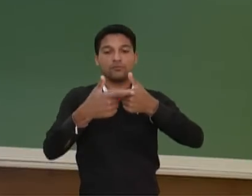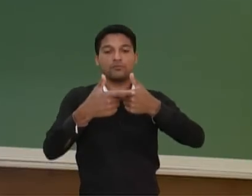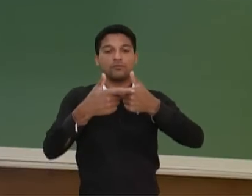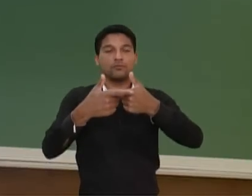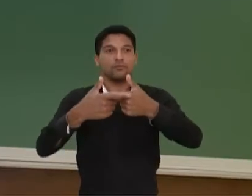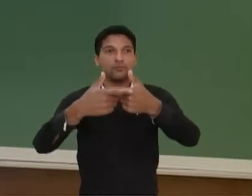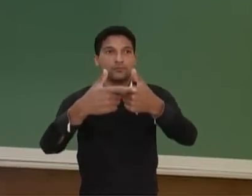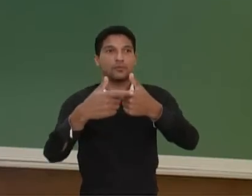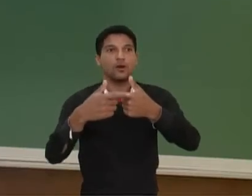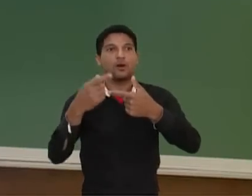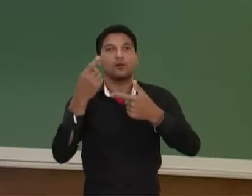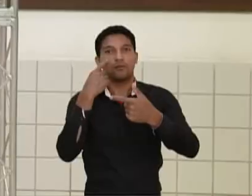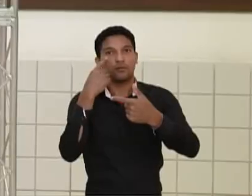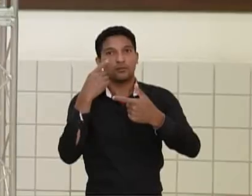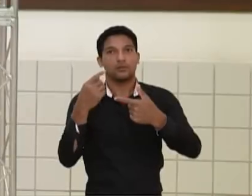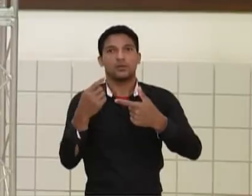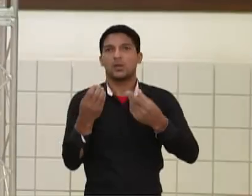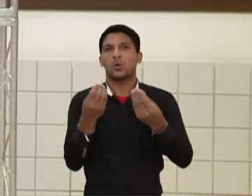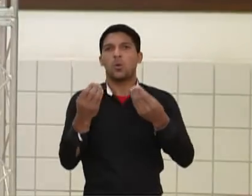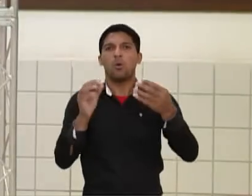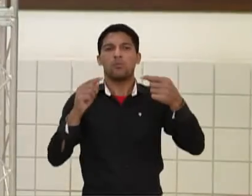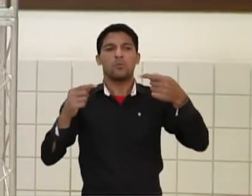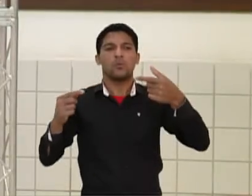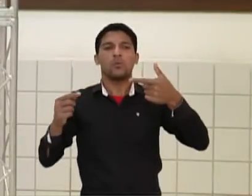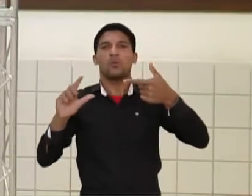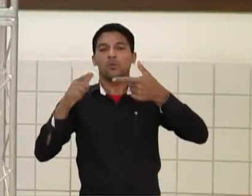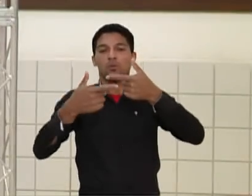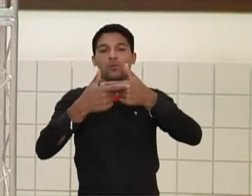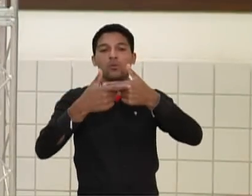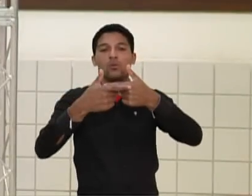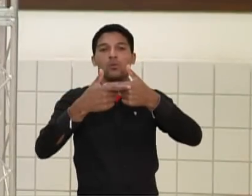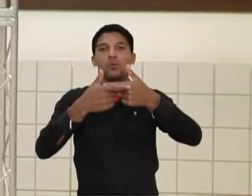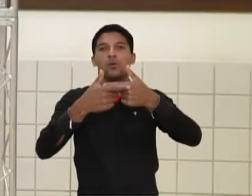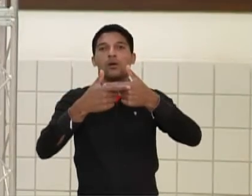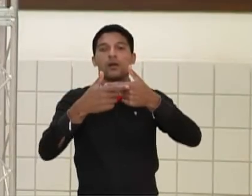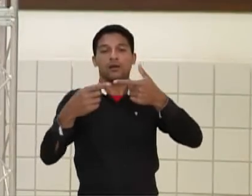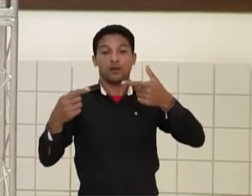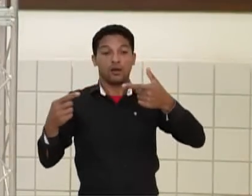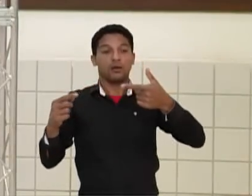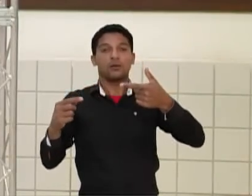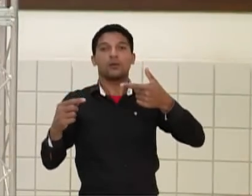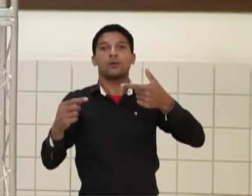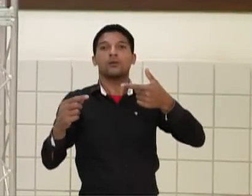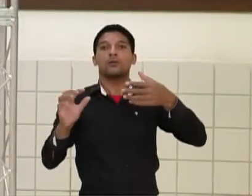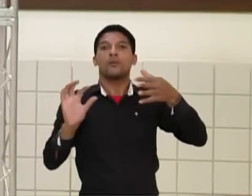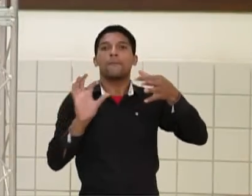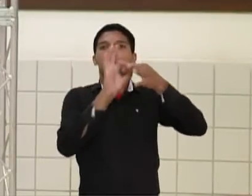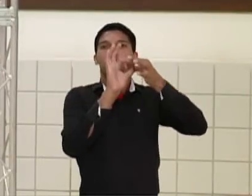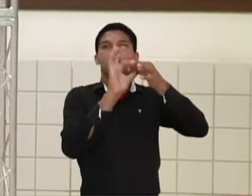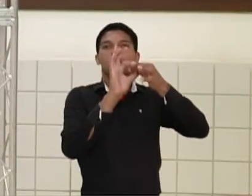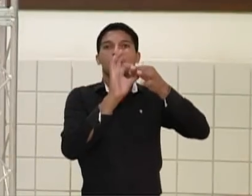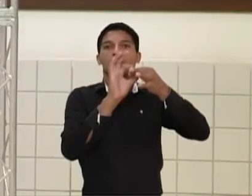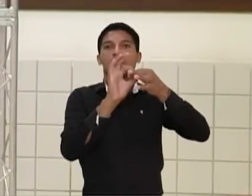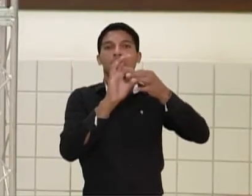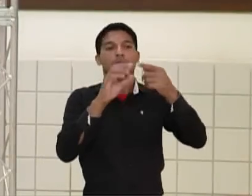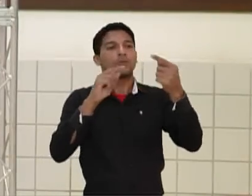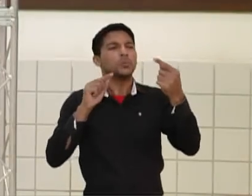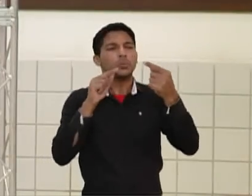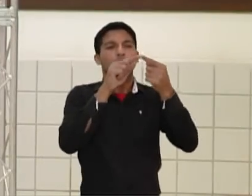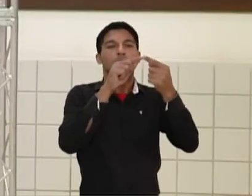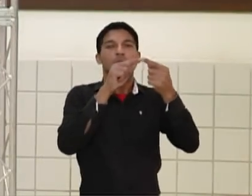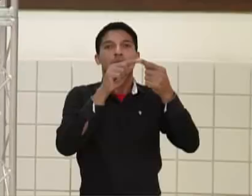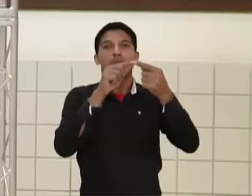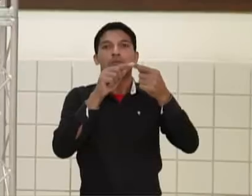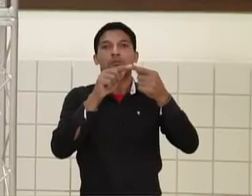paralelos. Mas o que essa base média tem de importante? O importante da base média é o seguinte, a medida da base média